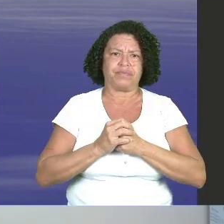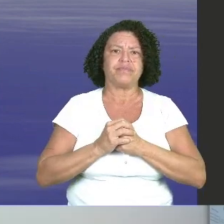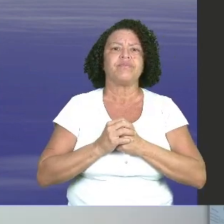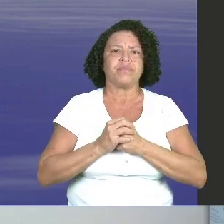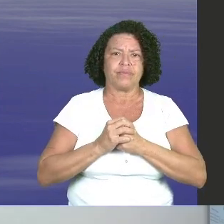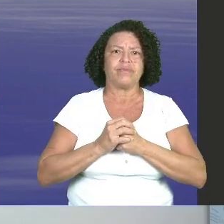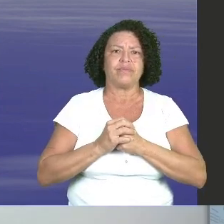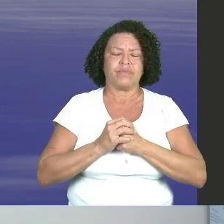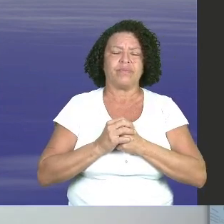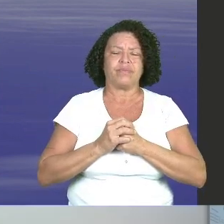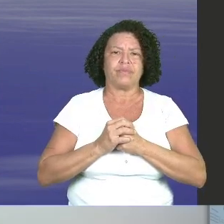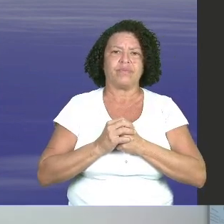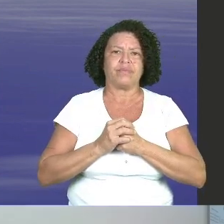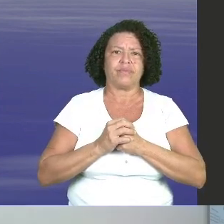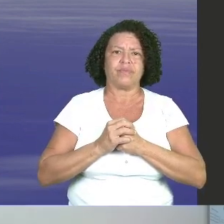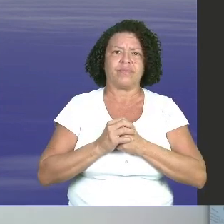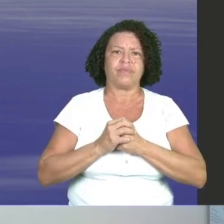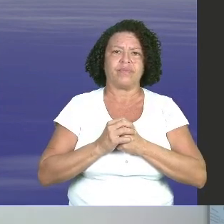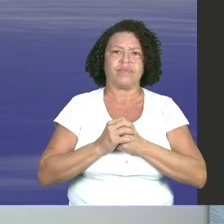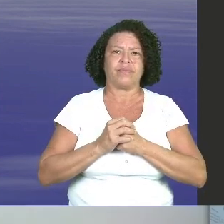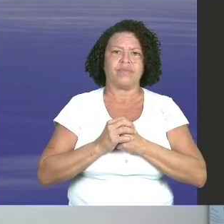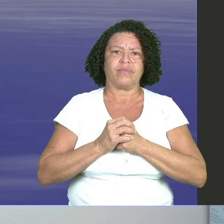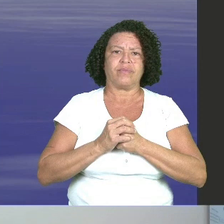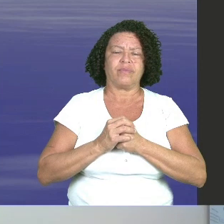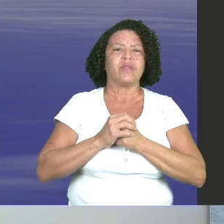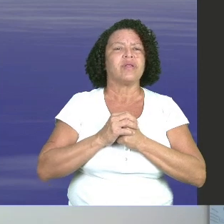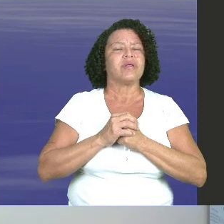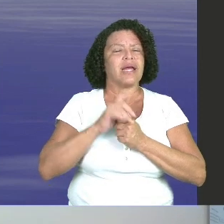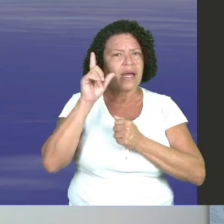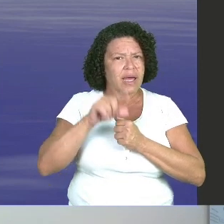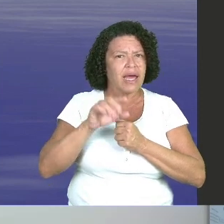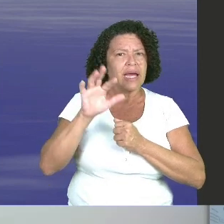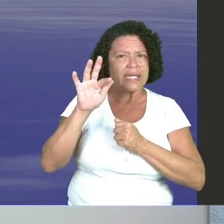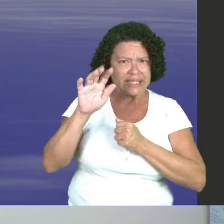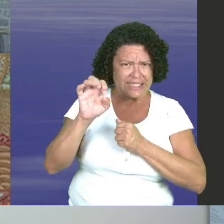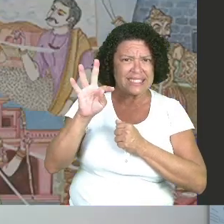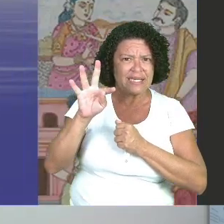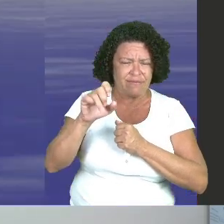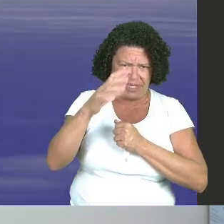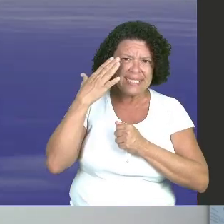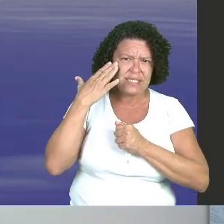Tenha isso. Você de fato entende?